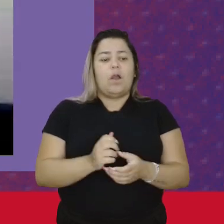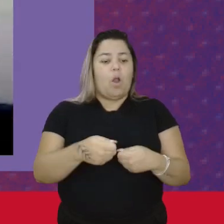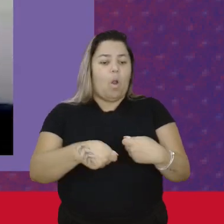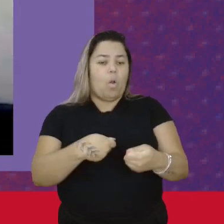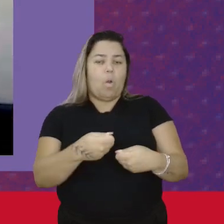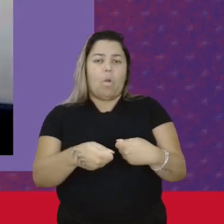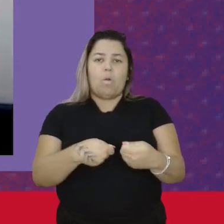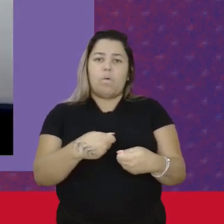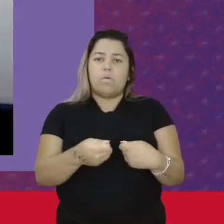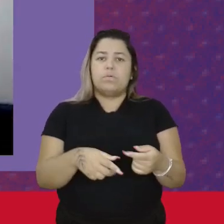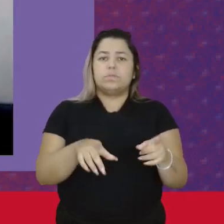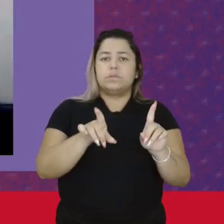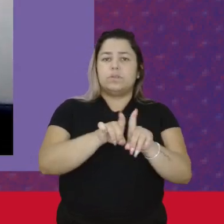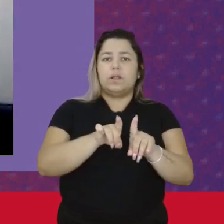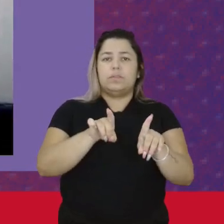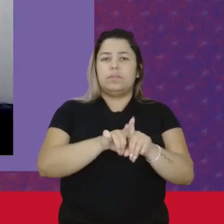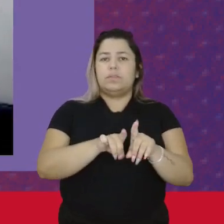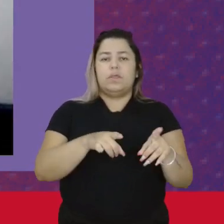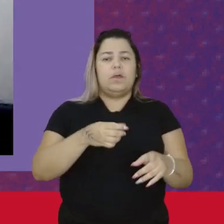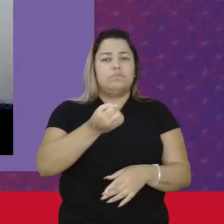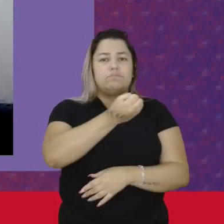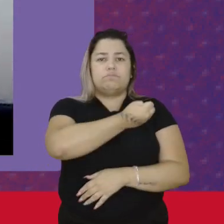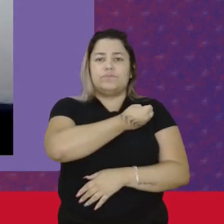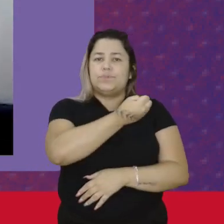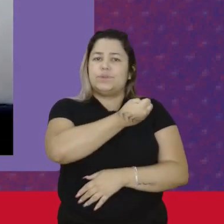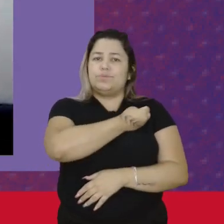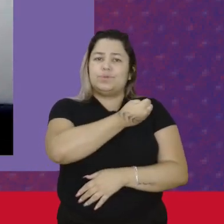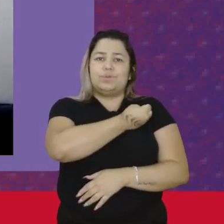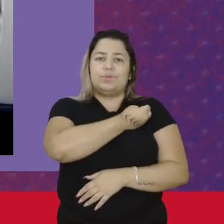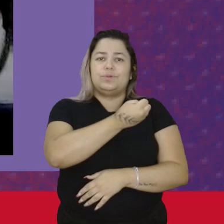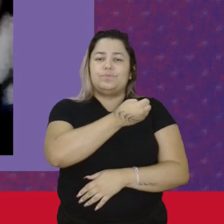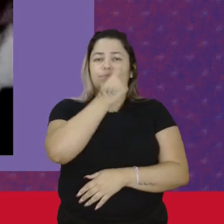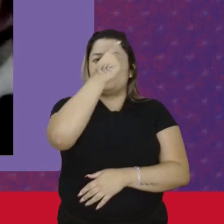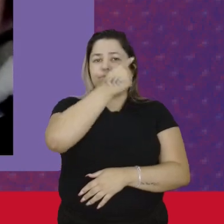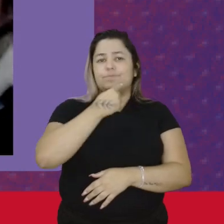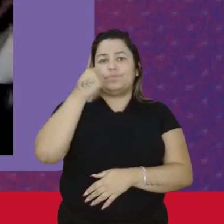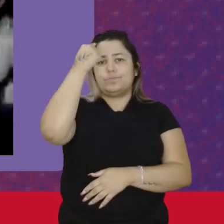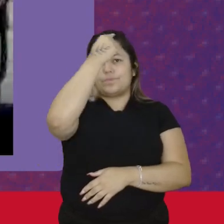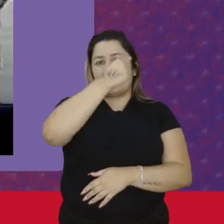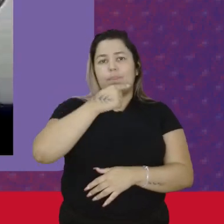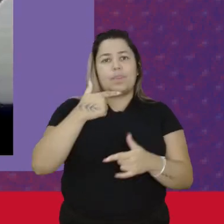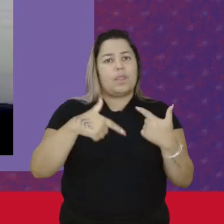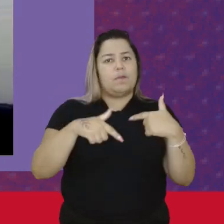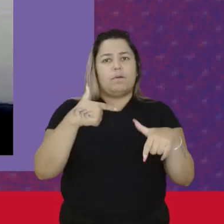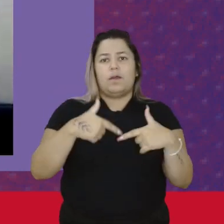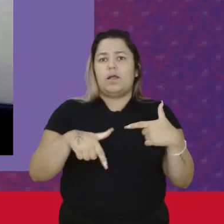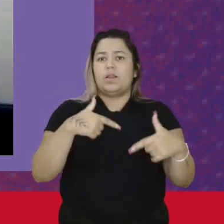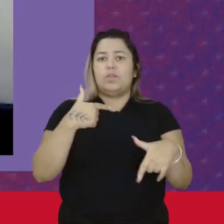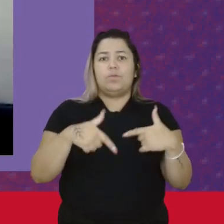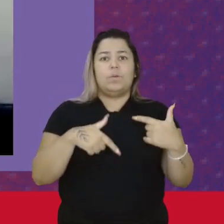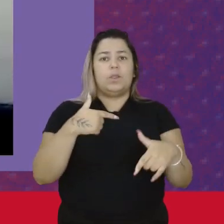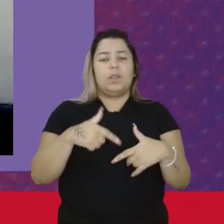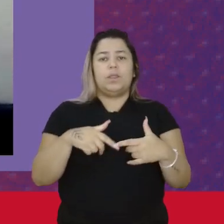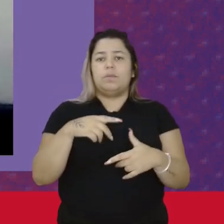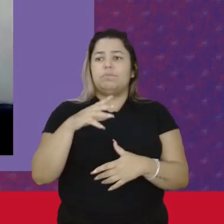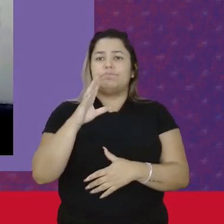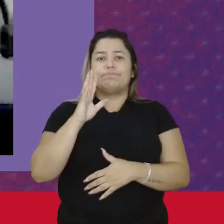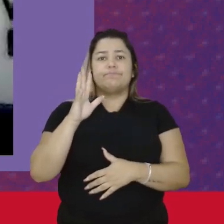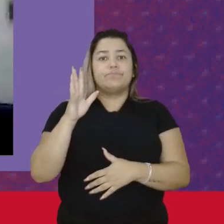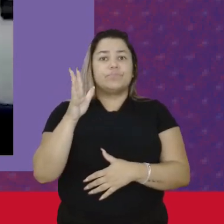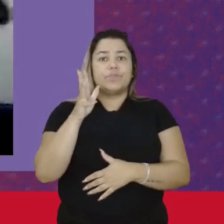controlado, e número de horas de trabalho que excediam. Bom, essa é uma história que se repete